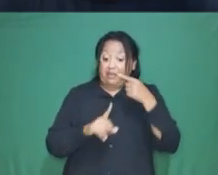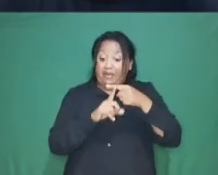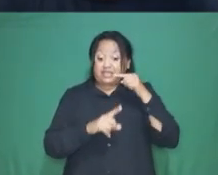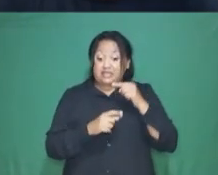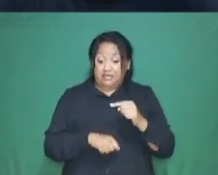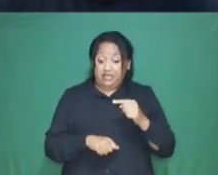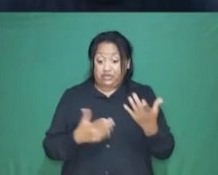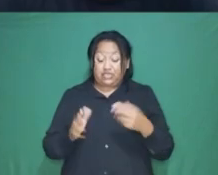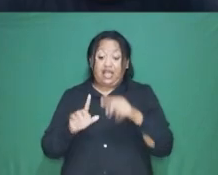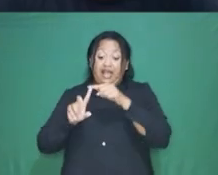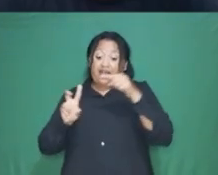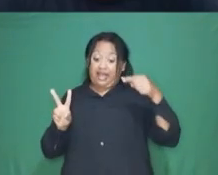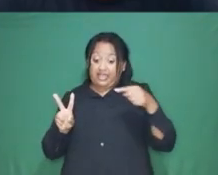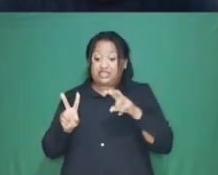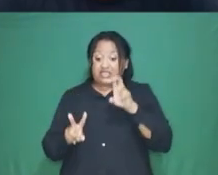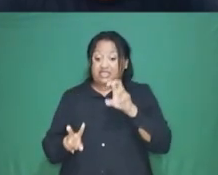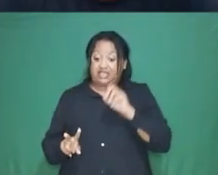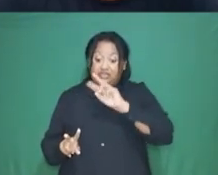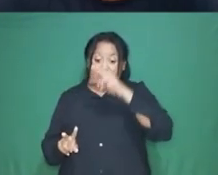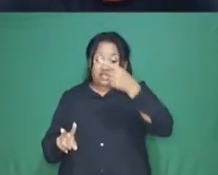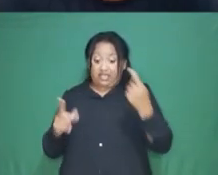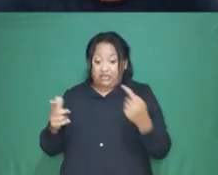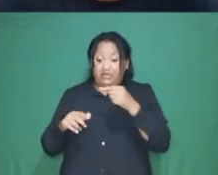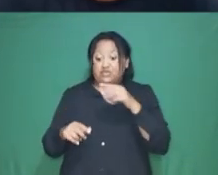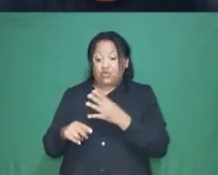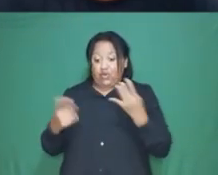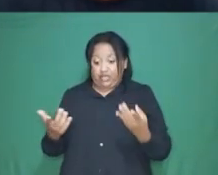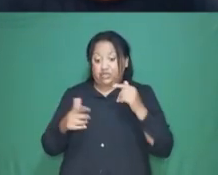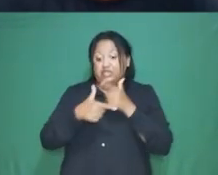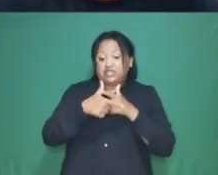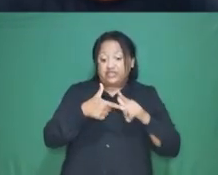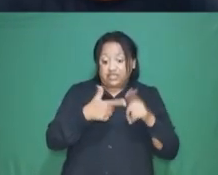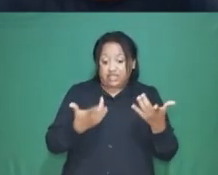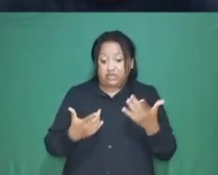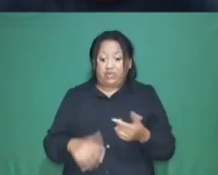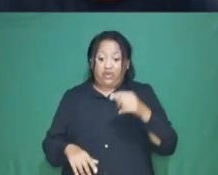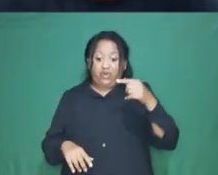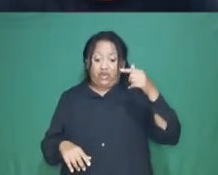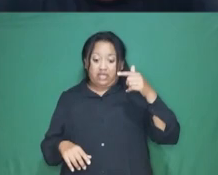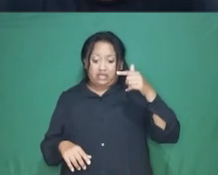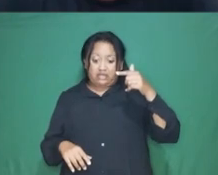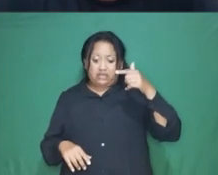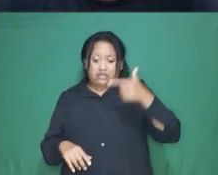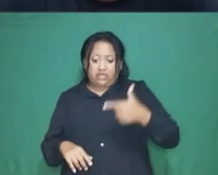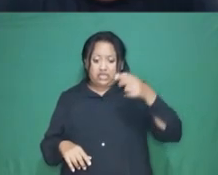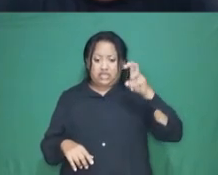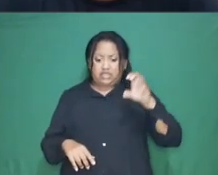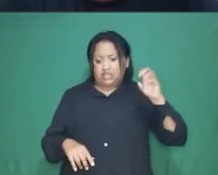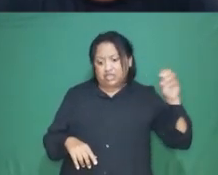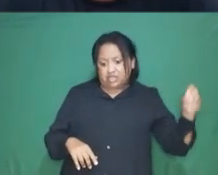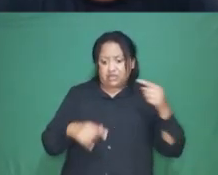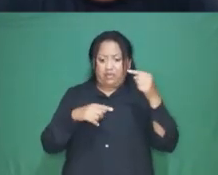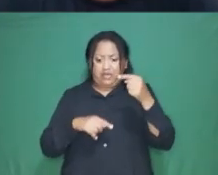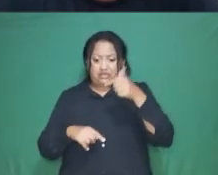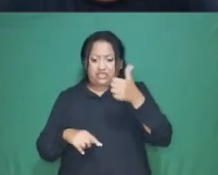raiz de 250 mil menos de 10.600 dividido por menos 10 que ali embaixo era duas vezes a duas